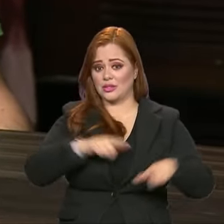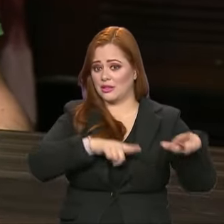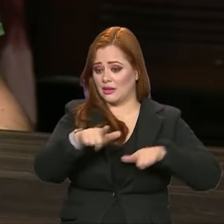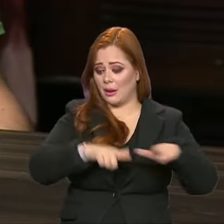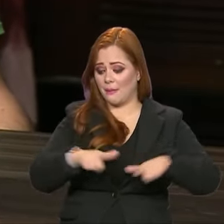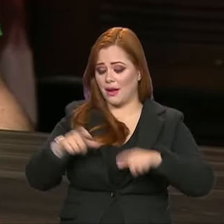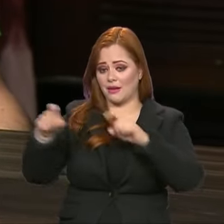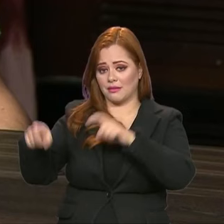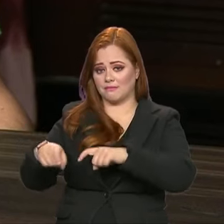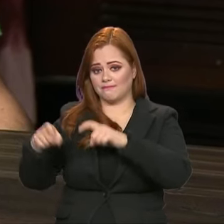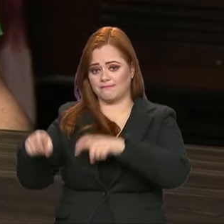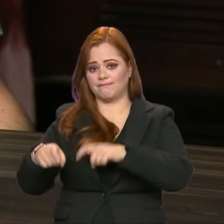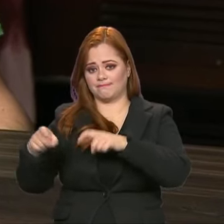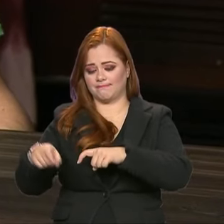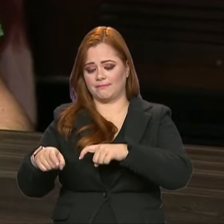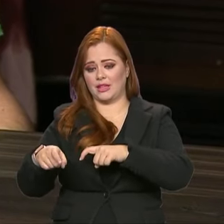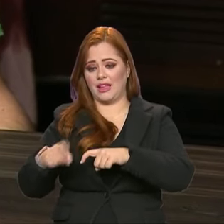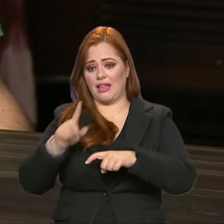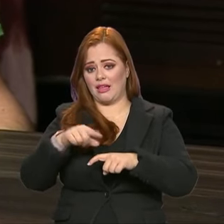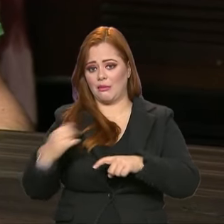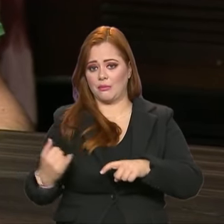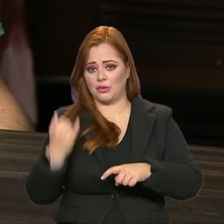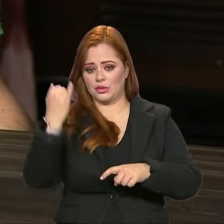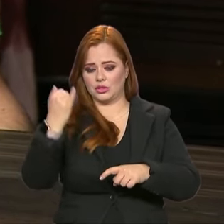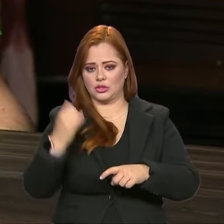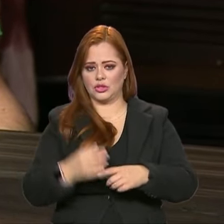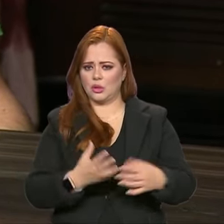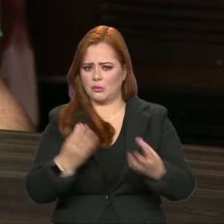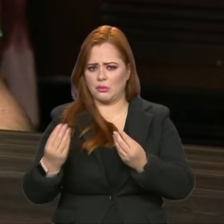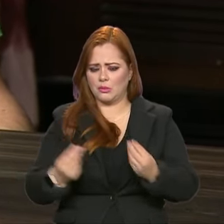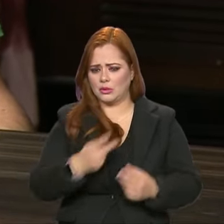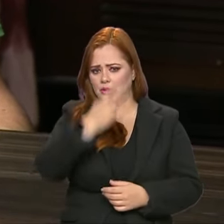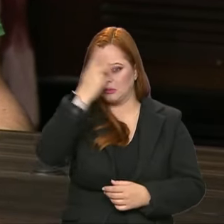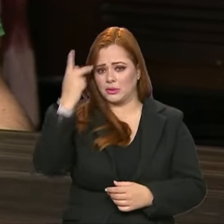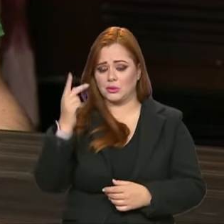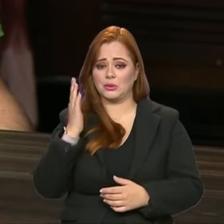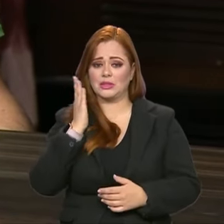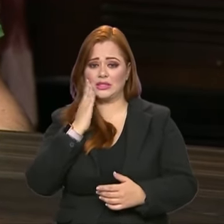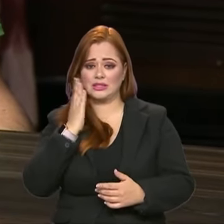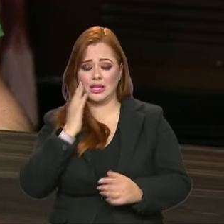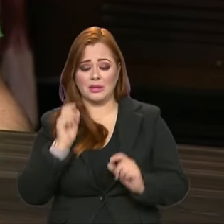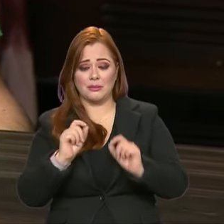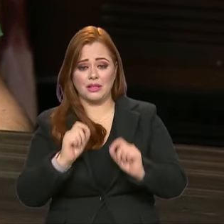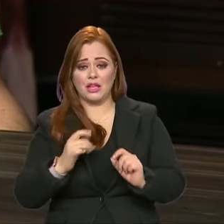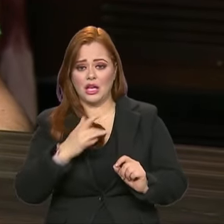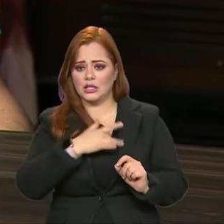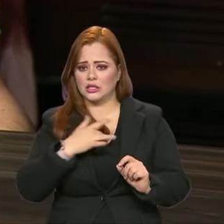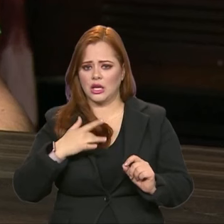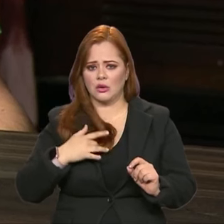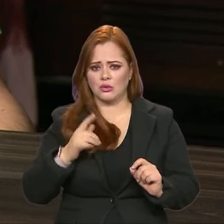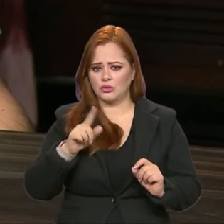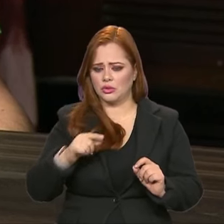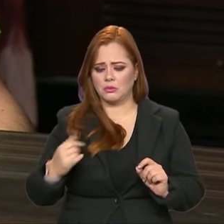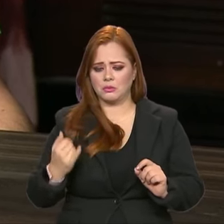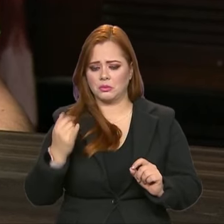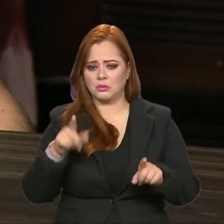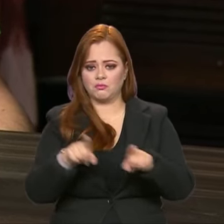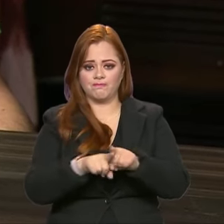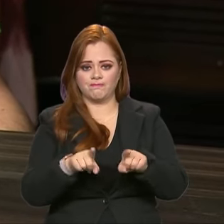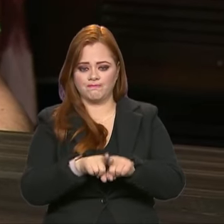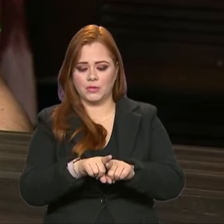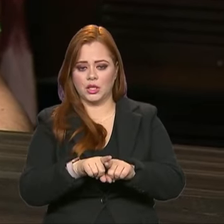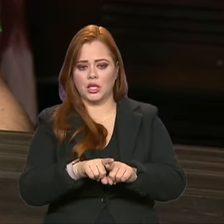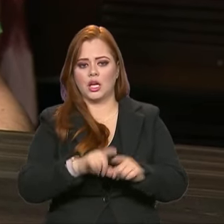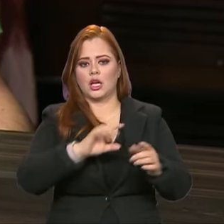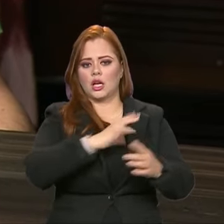muitos, a humanidade já sabe o caminho da abundância e da saúde genuína. A floresta amazônica